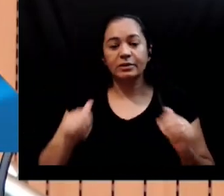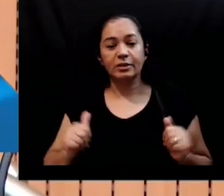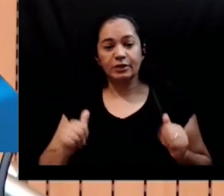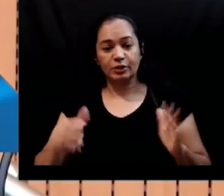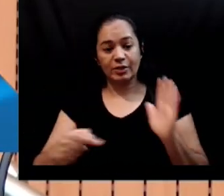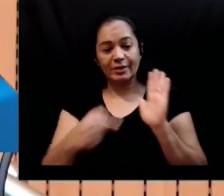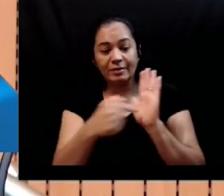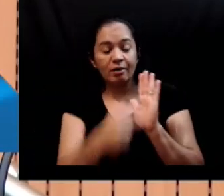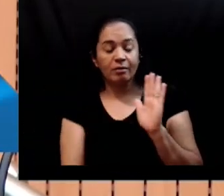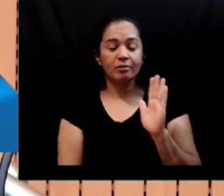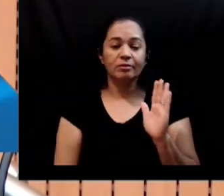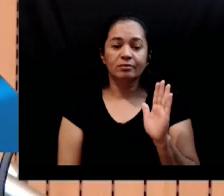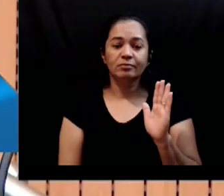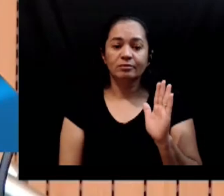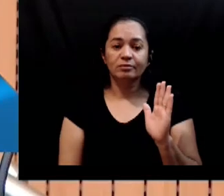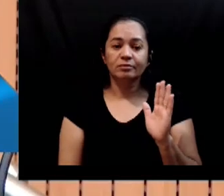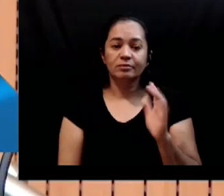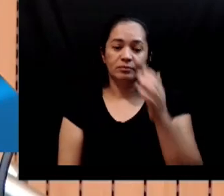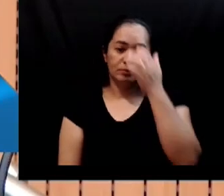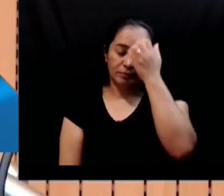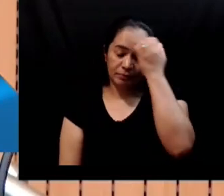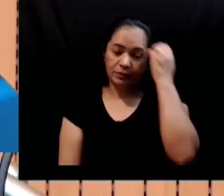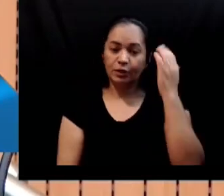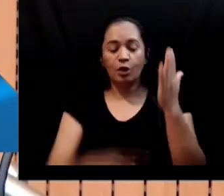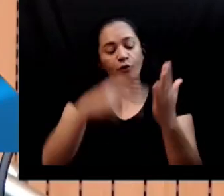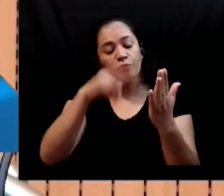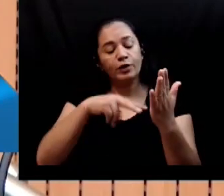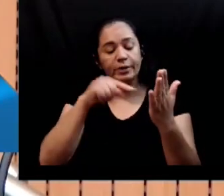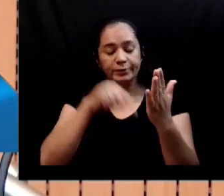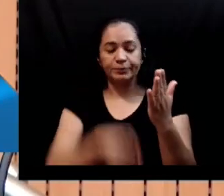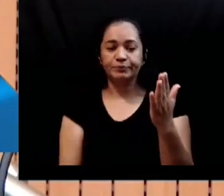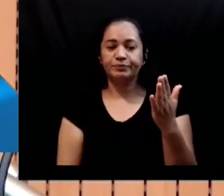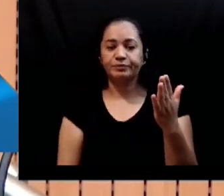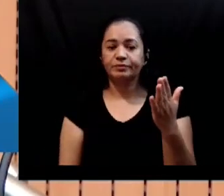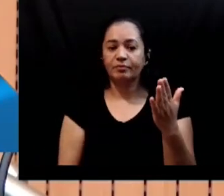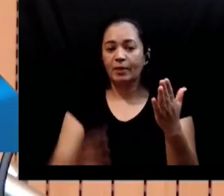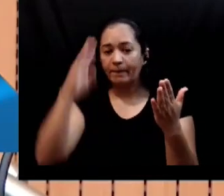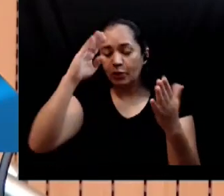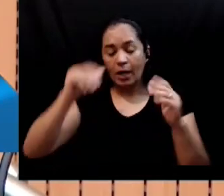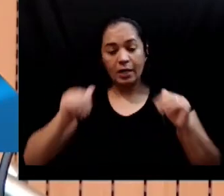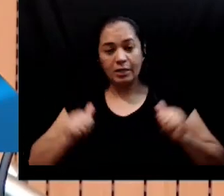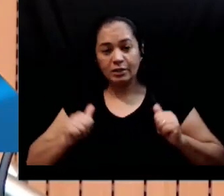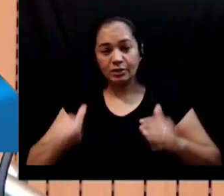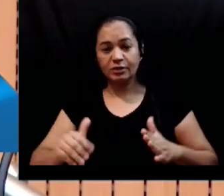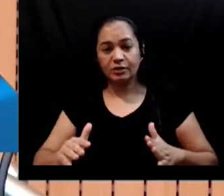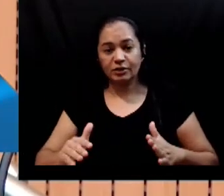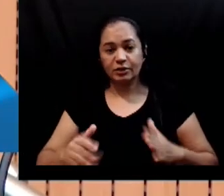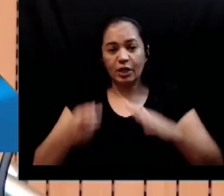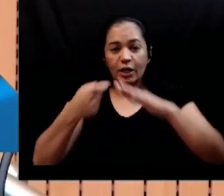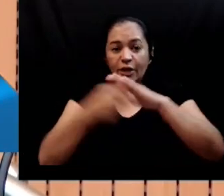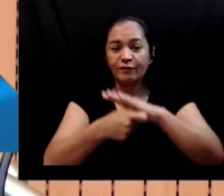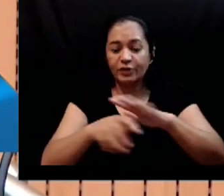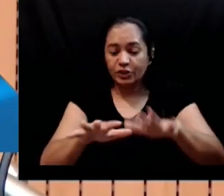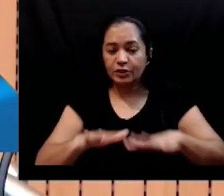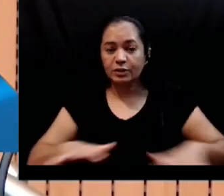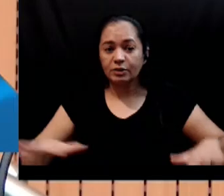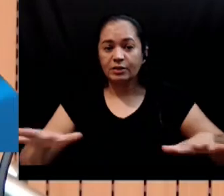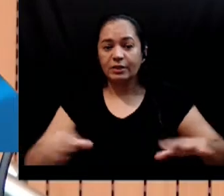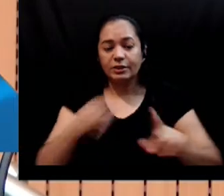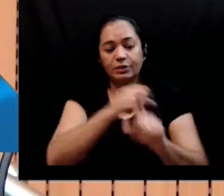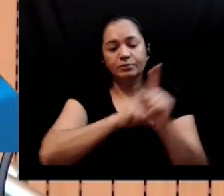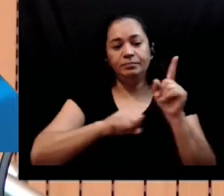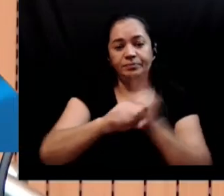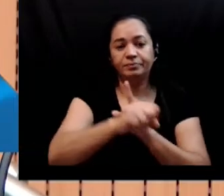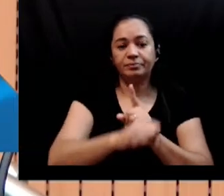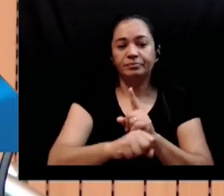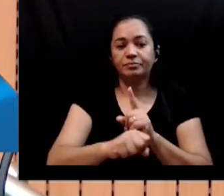Lei de Diretrizes, que aqui eu vou ler para vocês. Priorizar ações e investimentos em áreas sociais, austeridade na